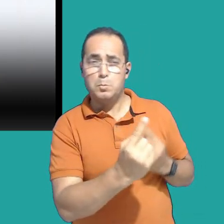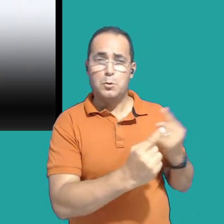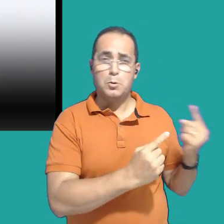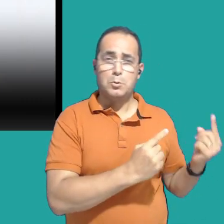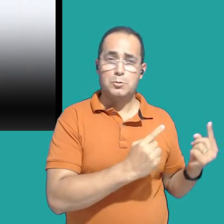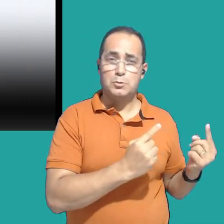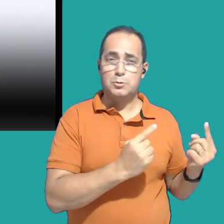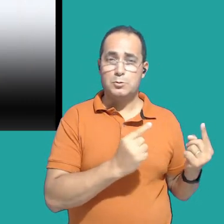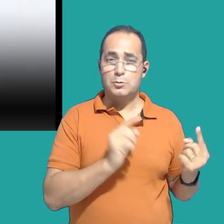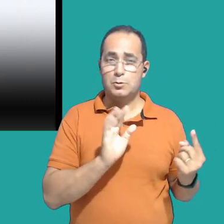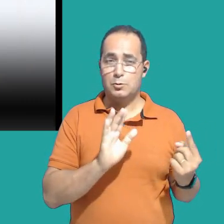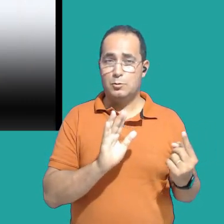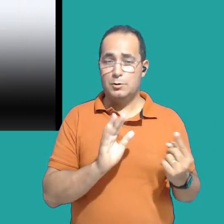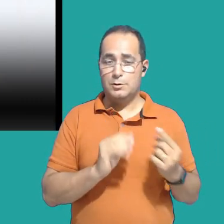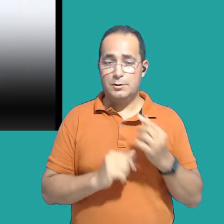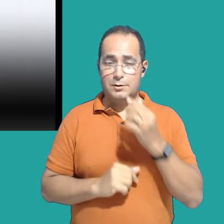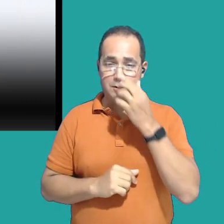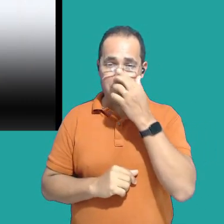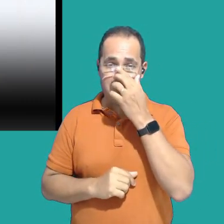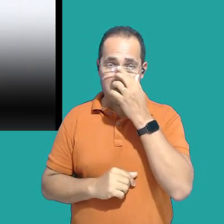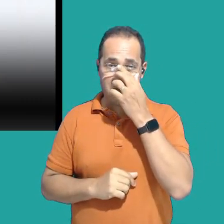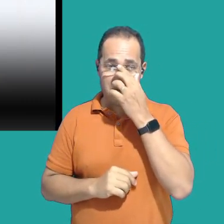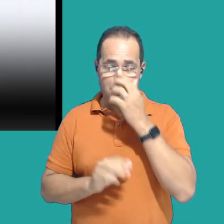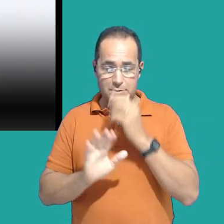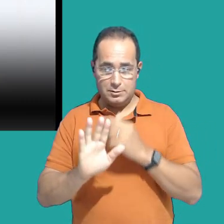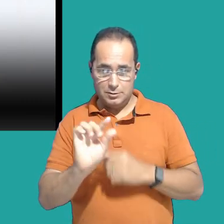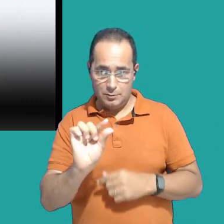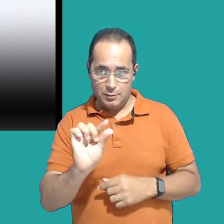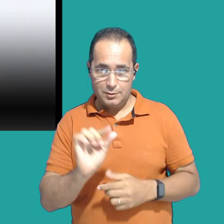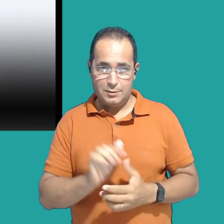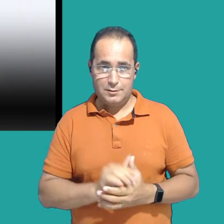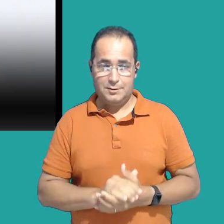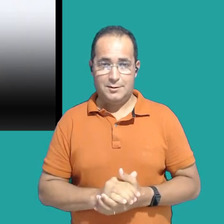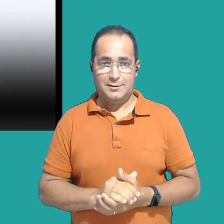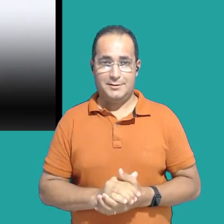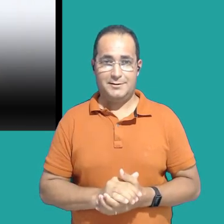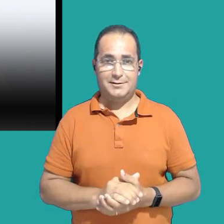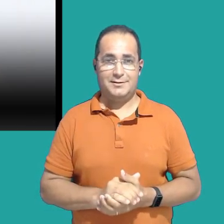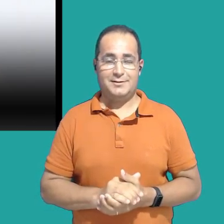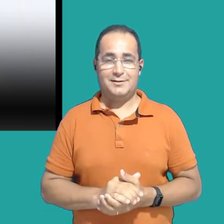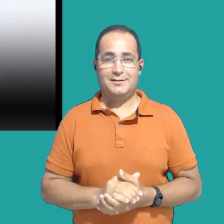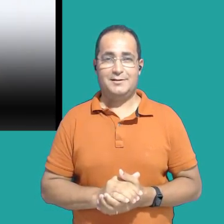outro que quando foi... só um instante.